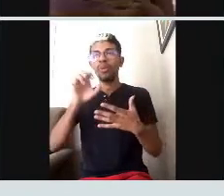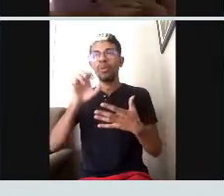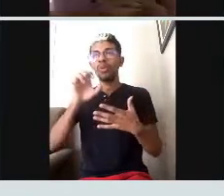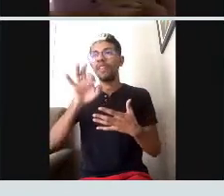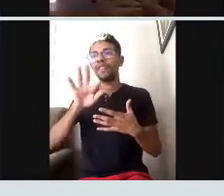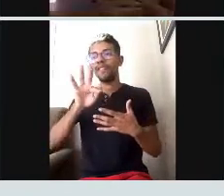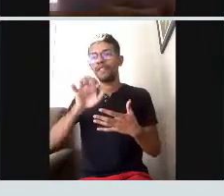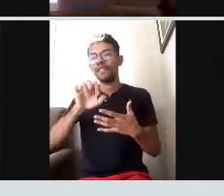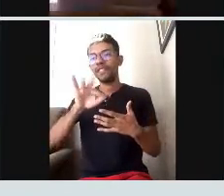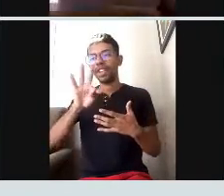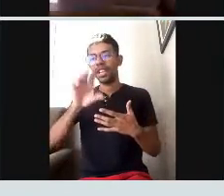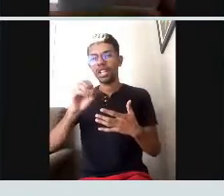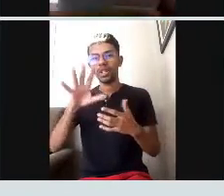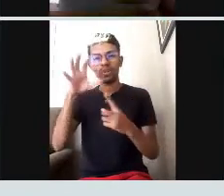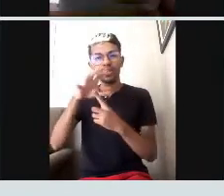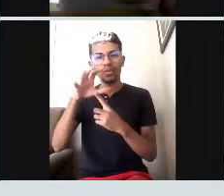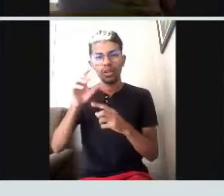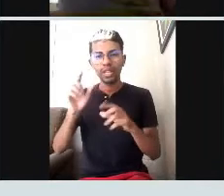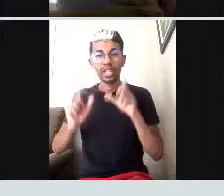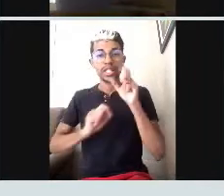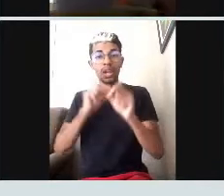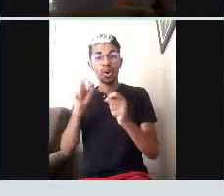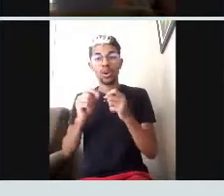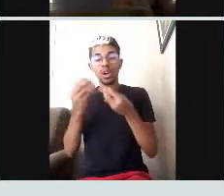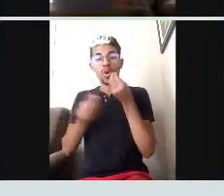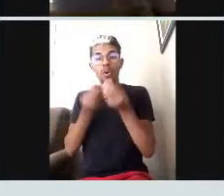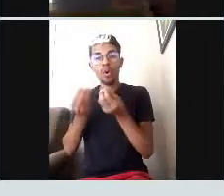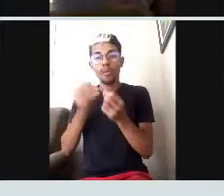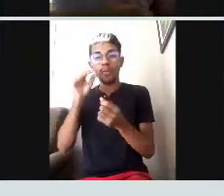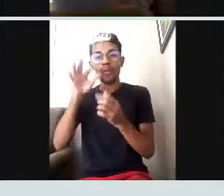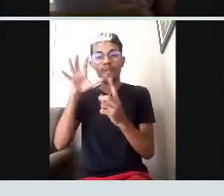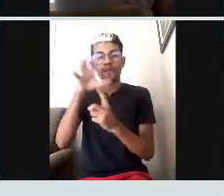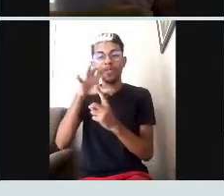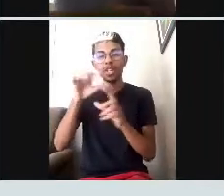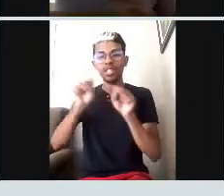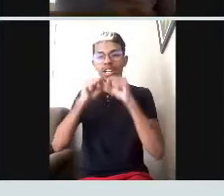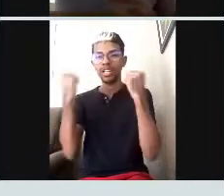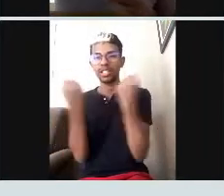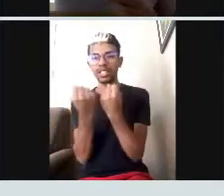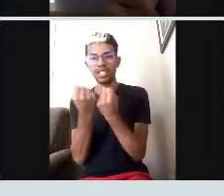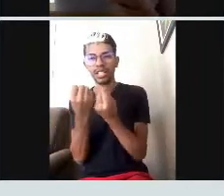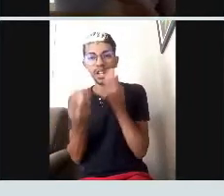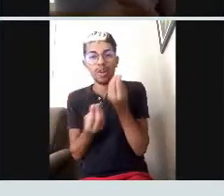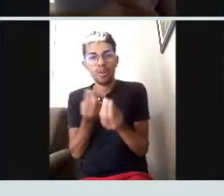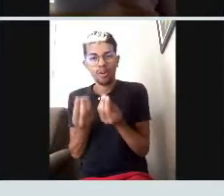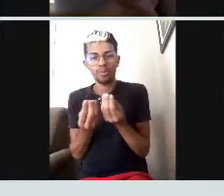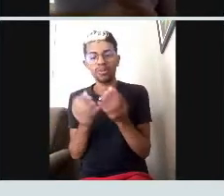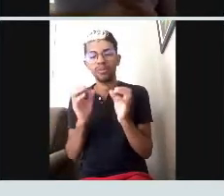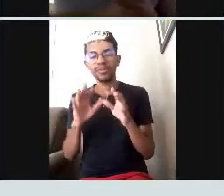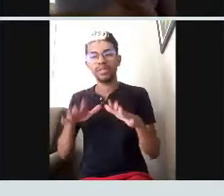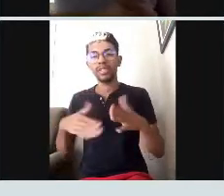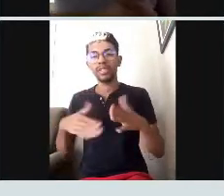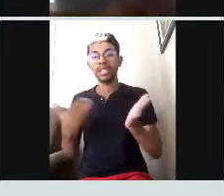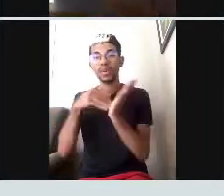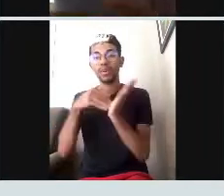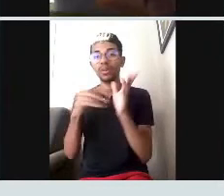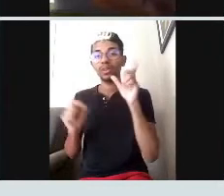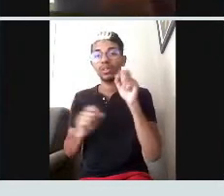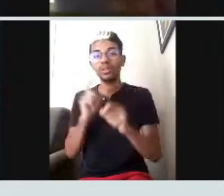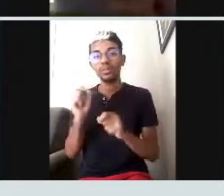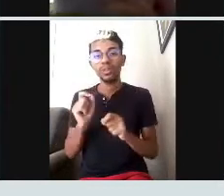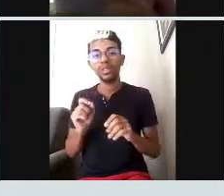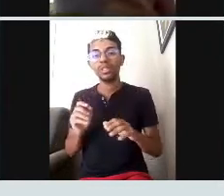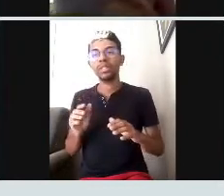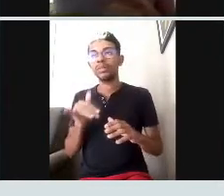que ela vai fazer para a sociedade? Qual é o efeito que ela vai gerar? E, por fim, seria eu trazer